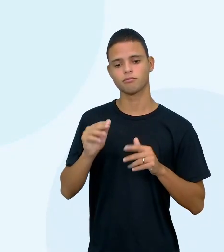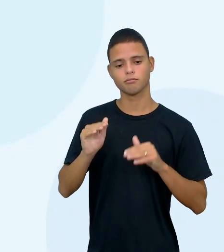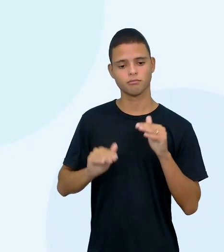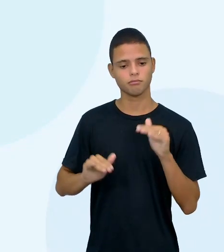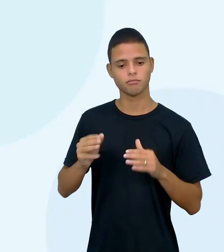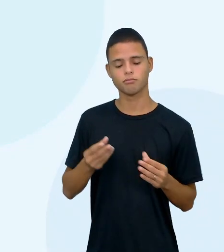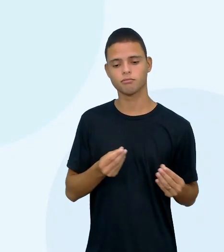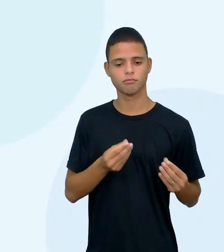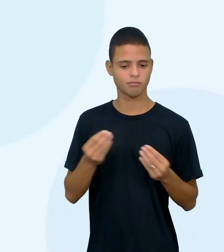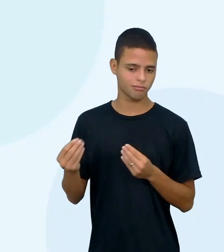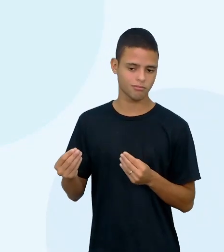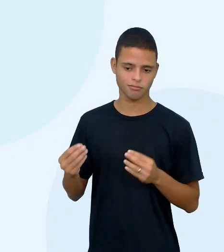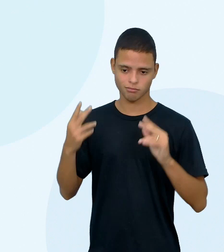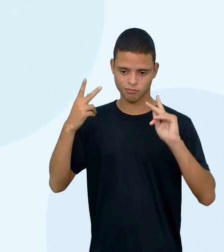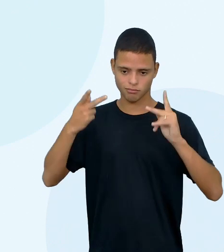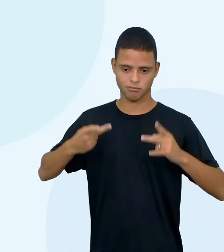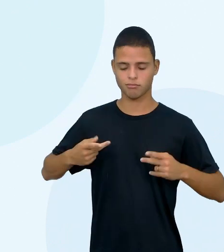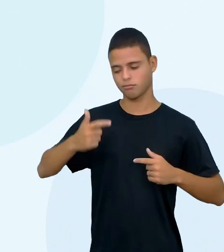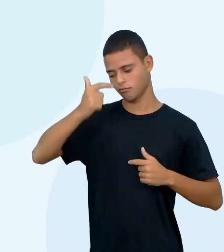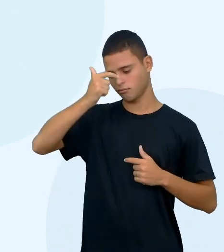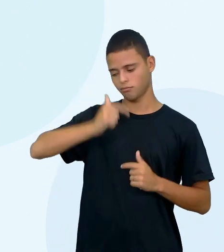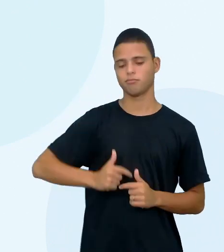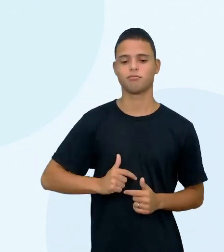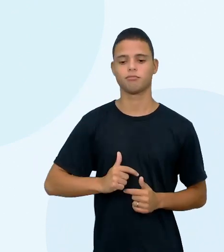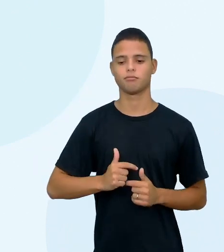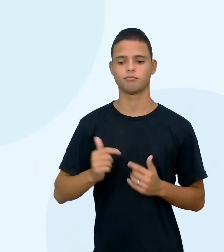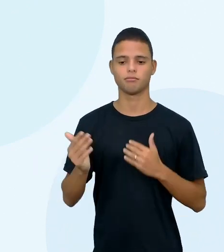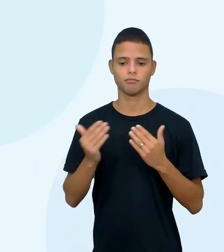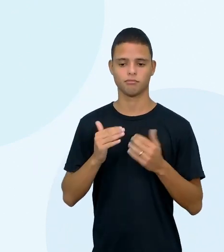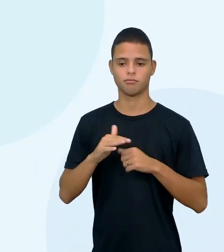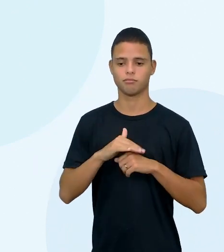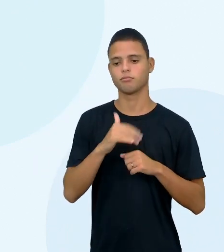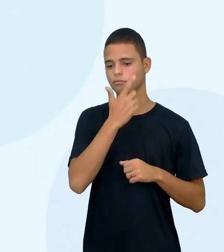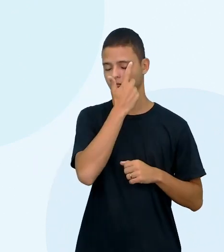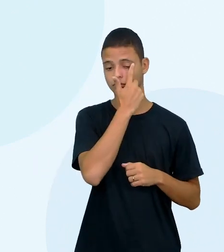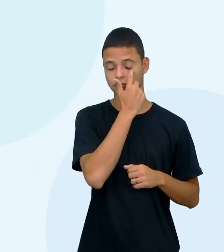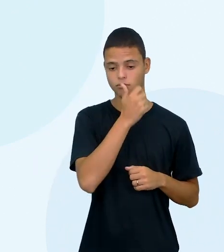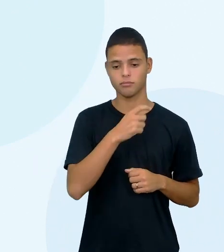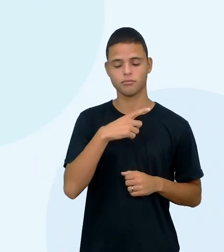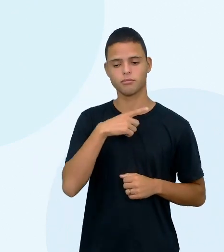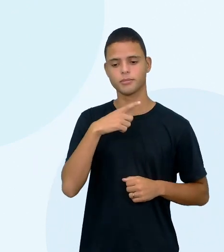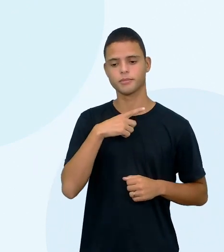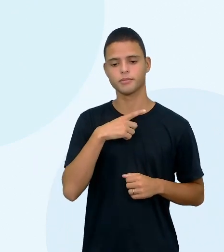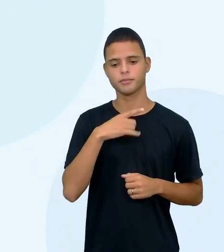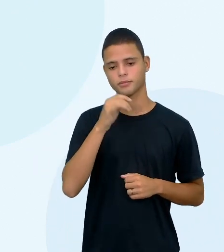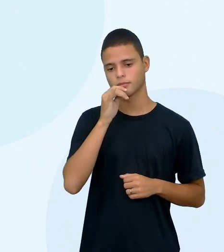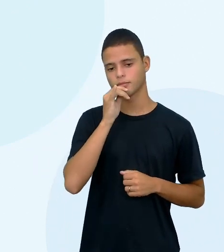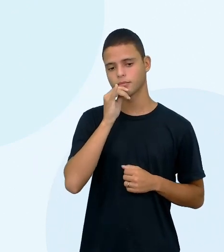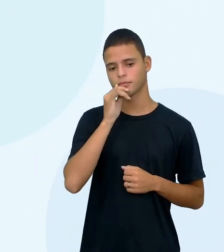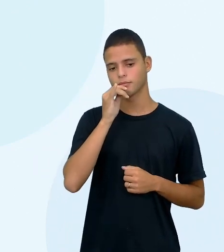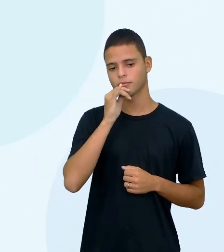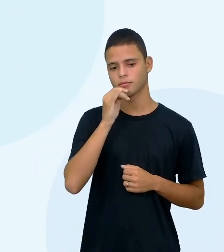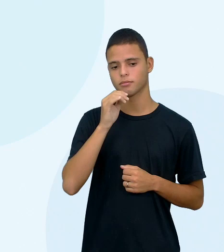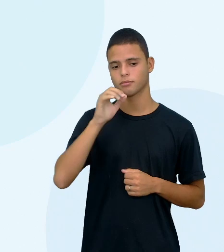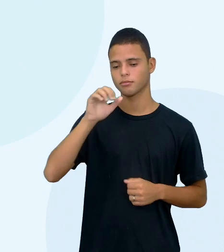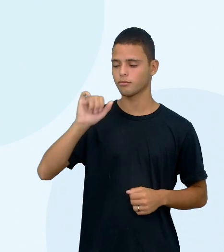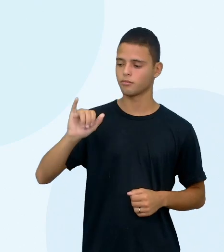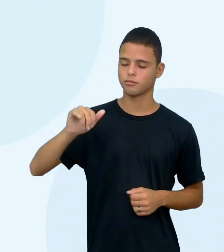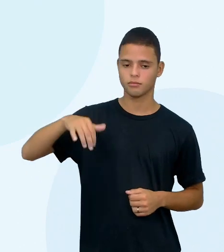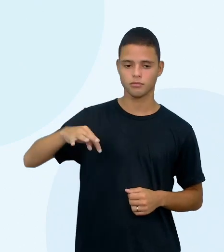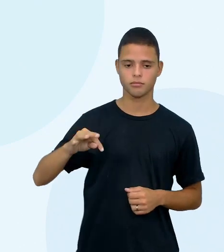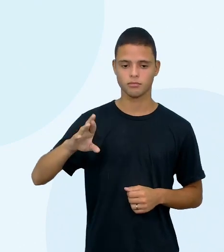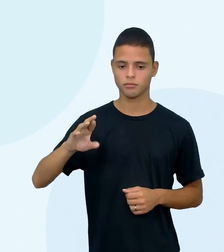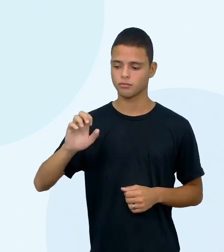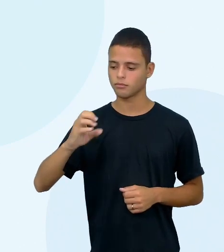do organismo que a gente está falando, né? Do ser vivo que a gente está falando. Então, a gente tem uma digestão